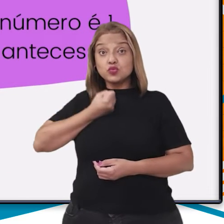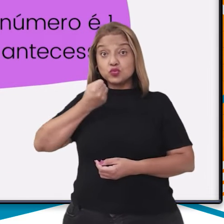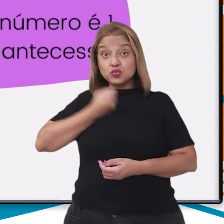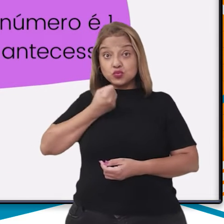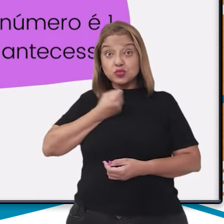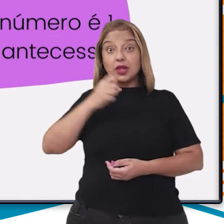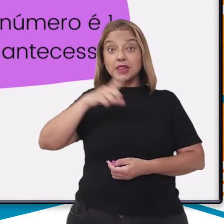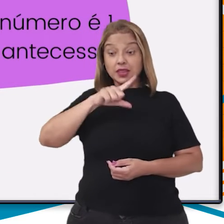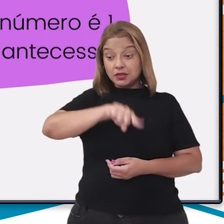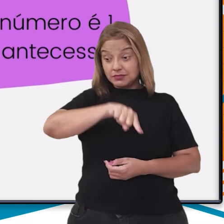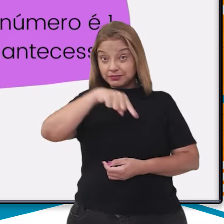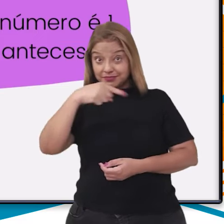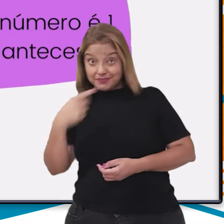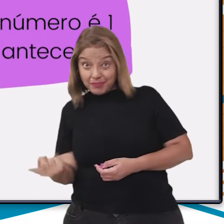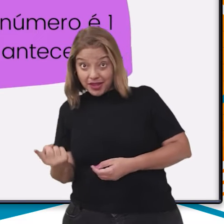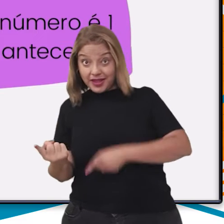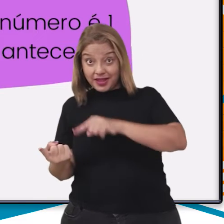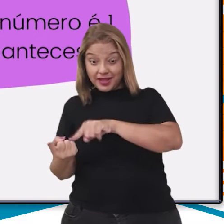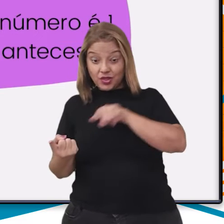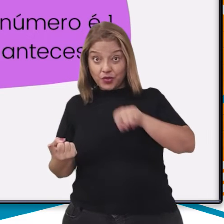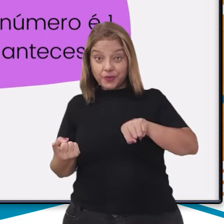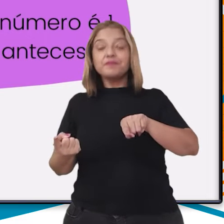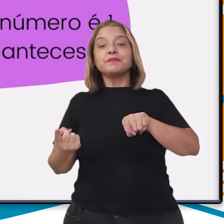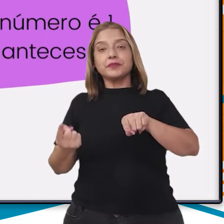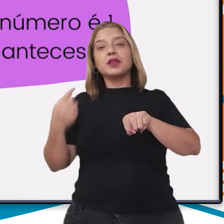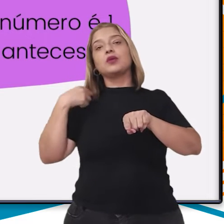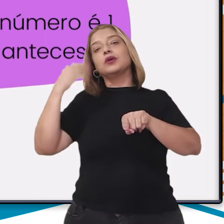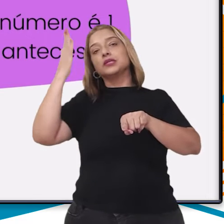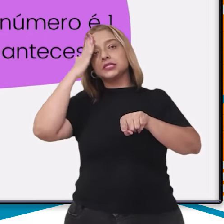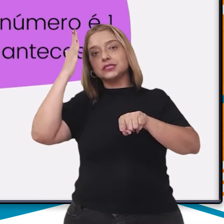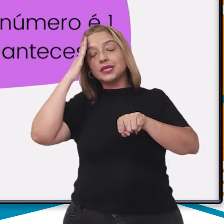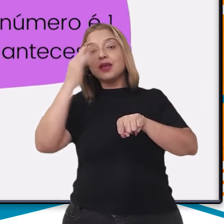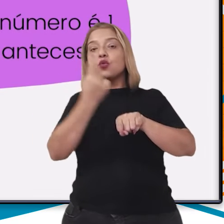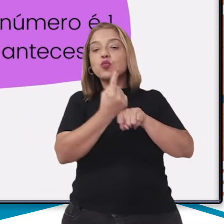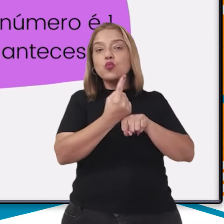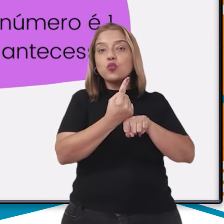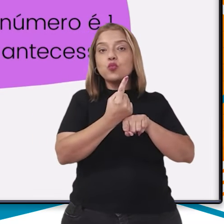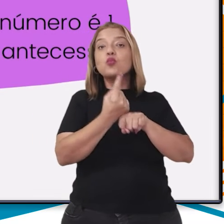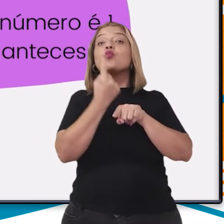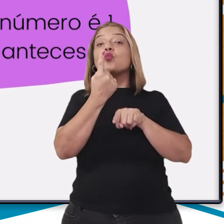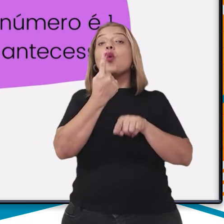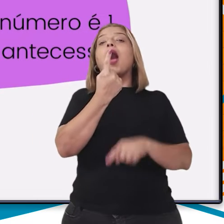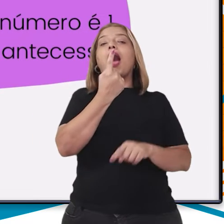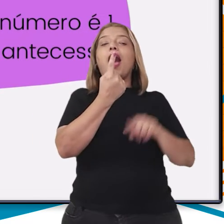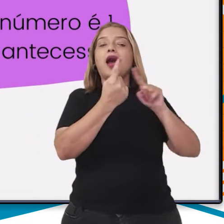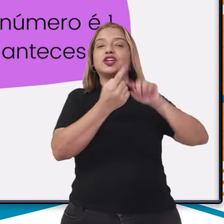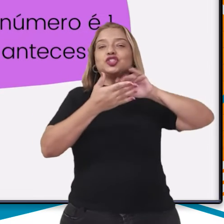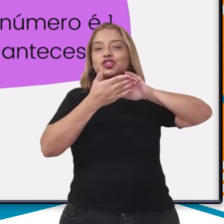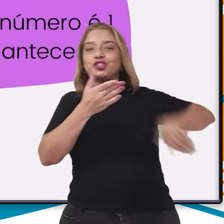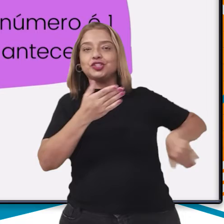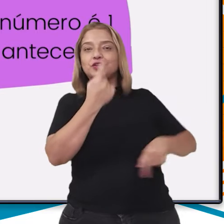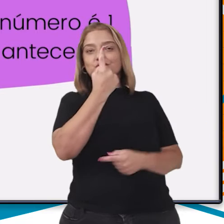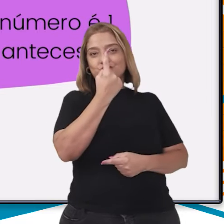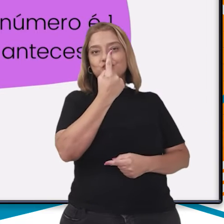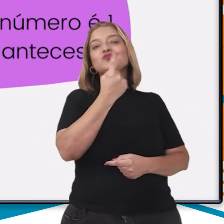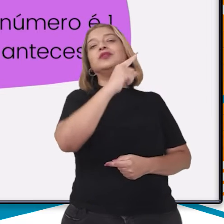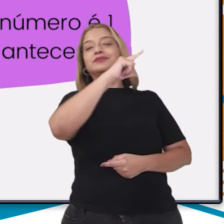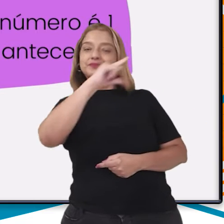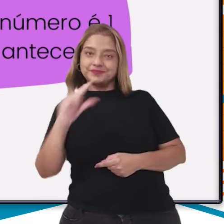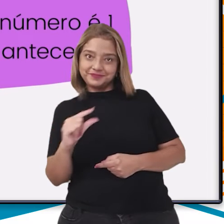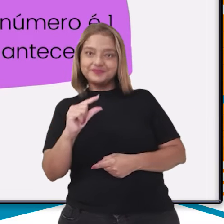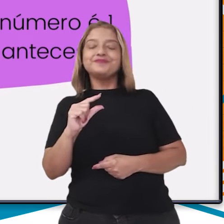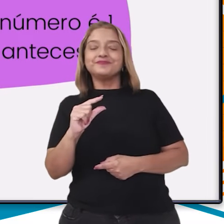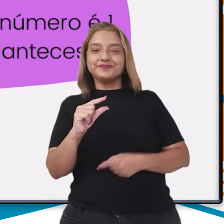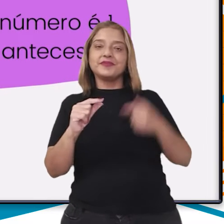que vem na sucessão, qual o próximo número, ele é sempre uma unidade a menos do que o seu antecessor, porque